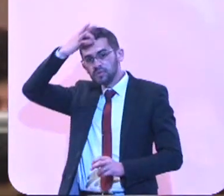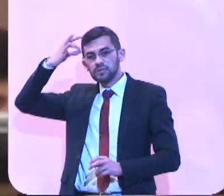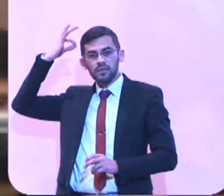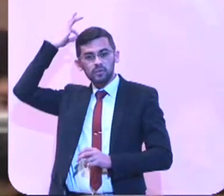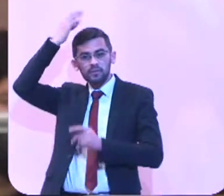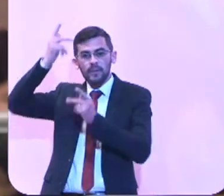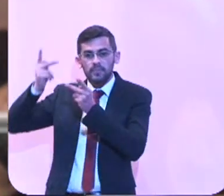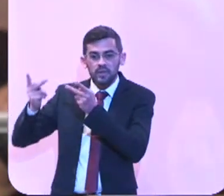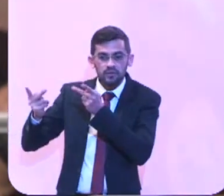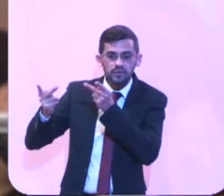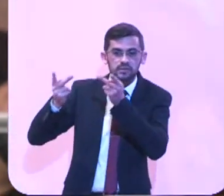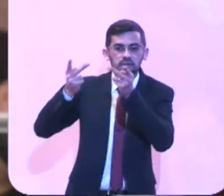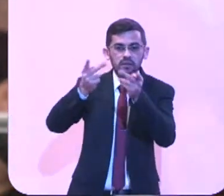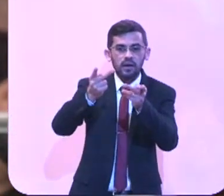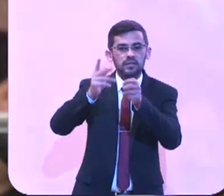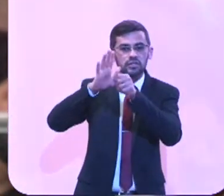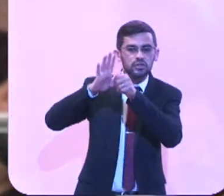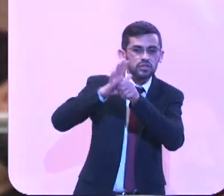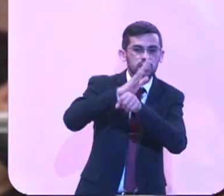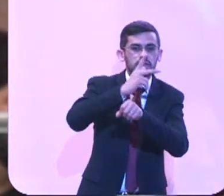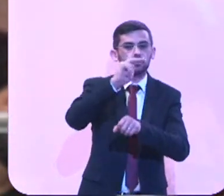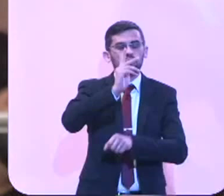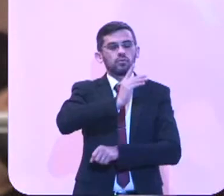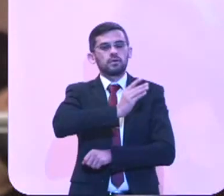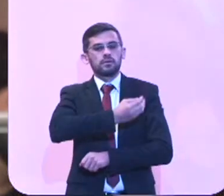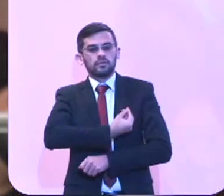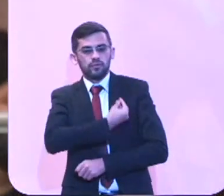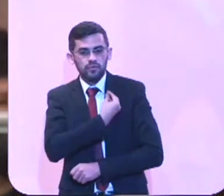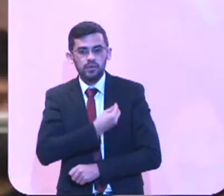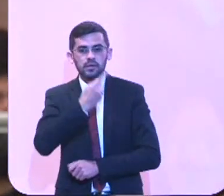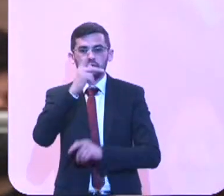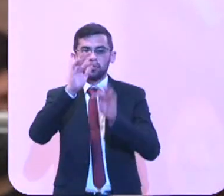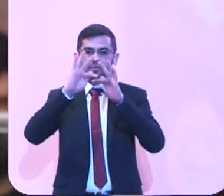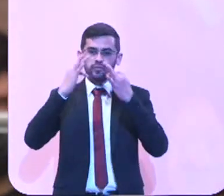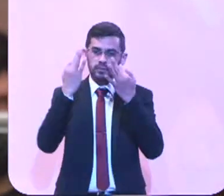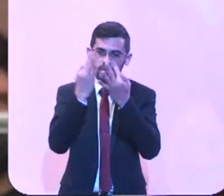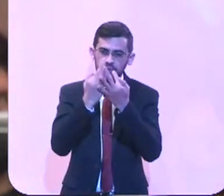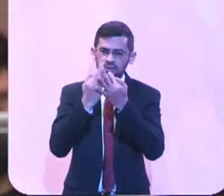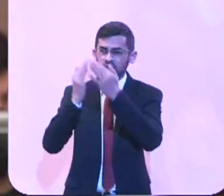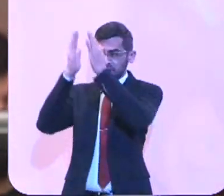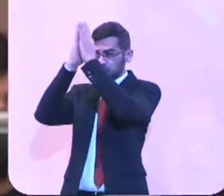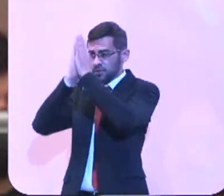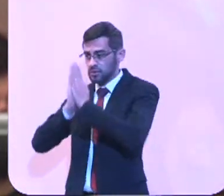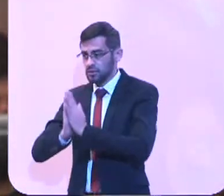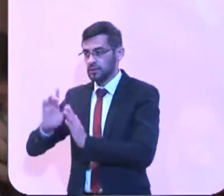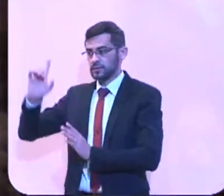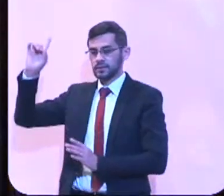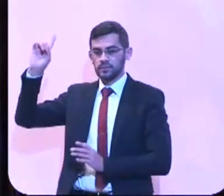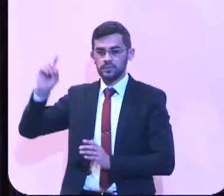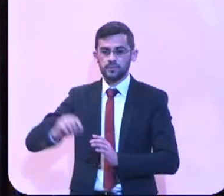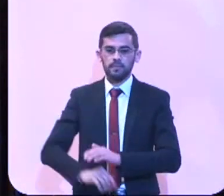Santo vai tomar conta da sua vida, da sua casa e dos seus. Vamos adorar a Deus.